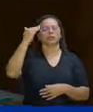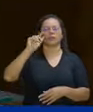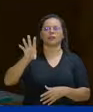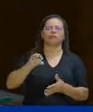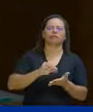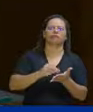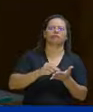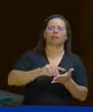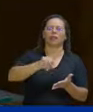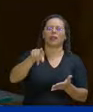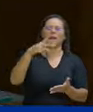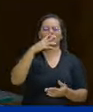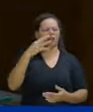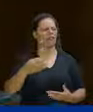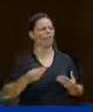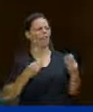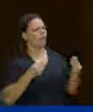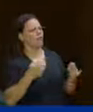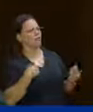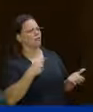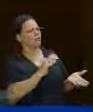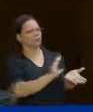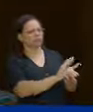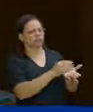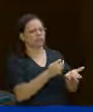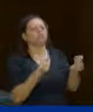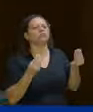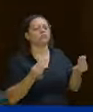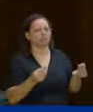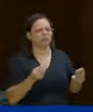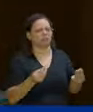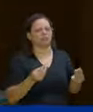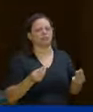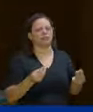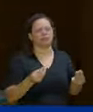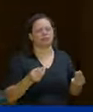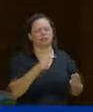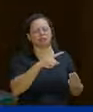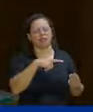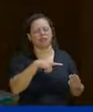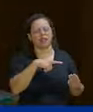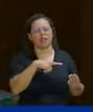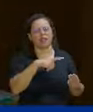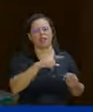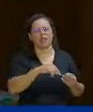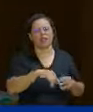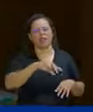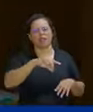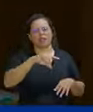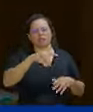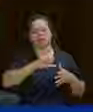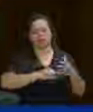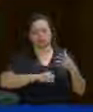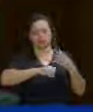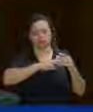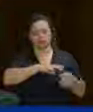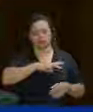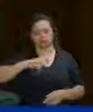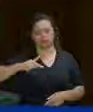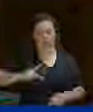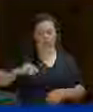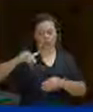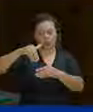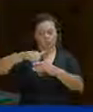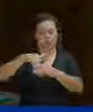a restituição dos referidos valores ao Tesouro Nacional, conforme requerido pelo Ministério Público Eleitoral.